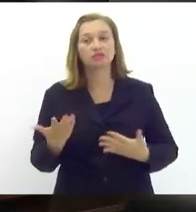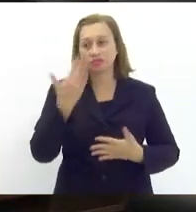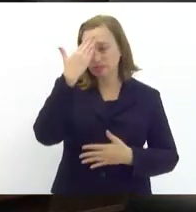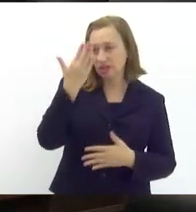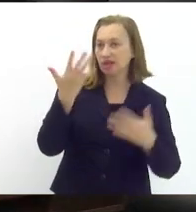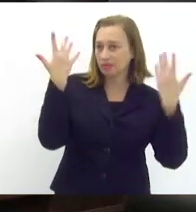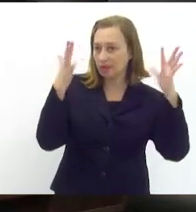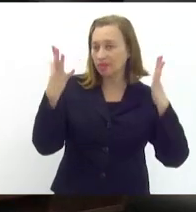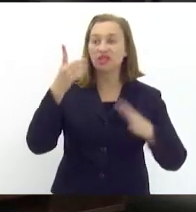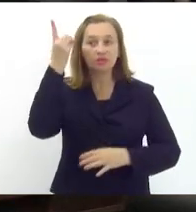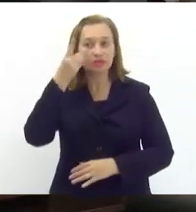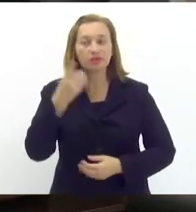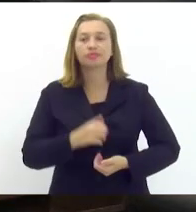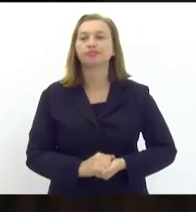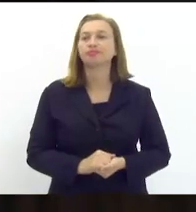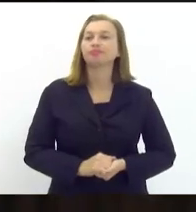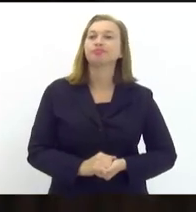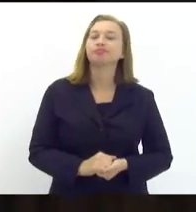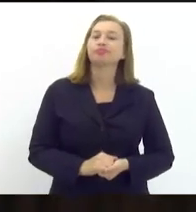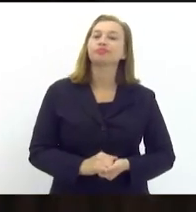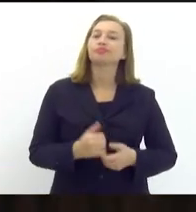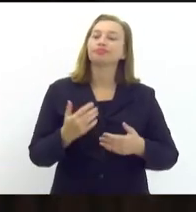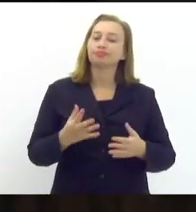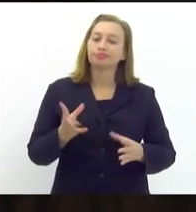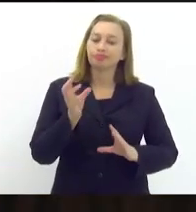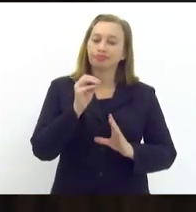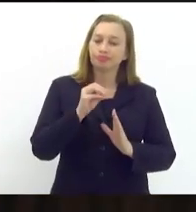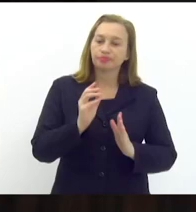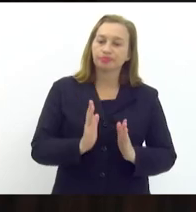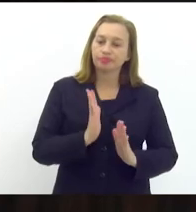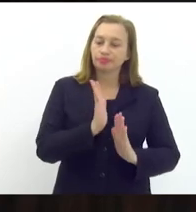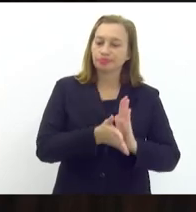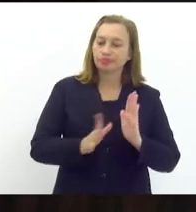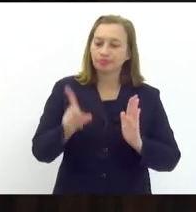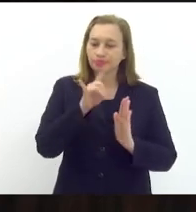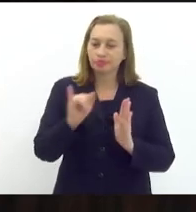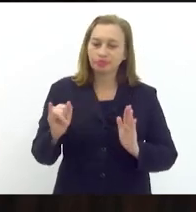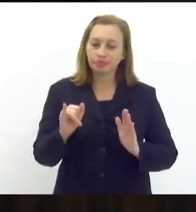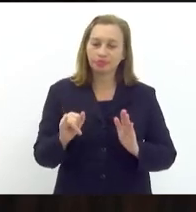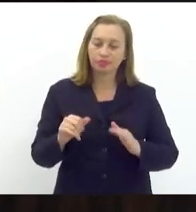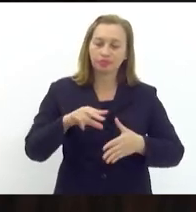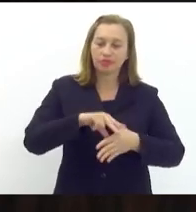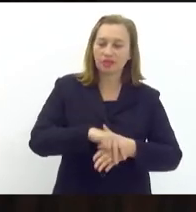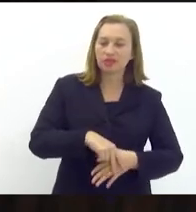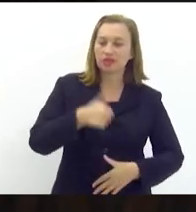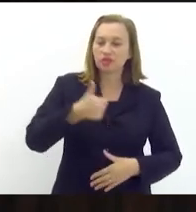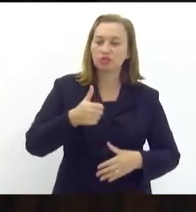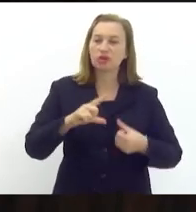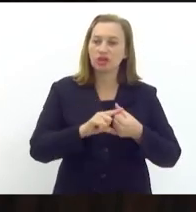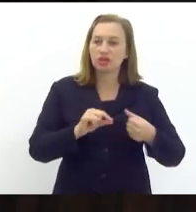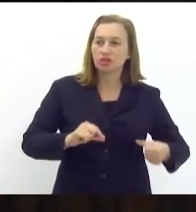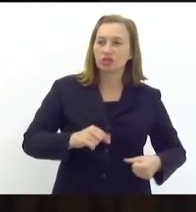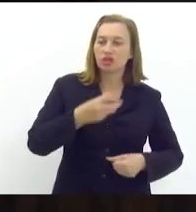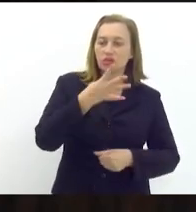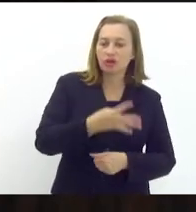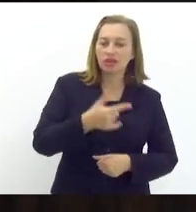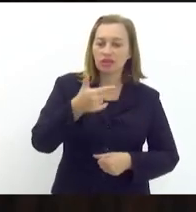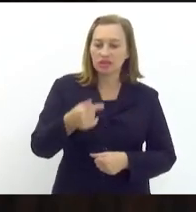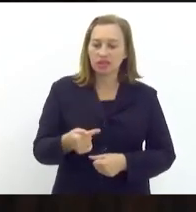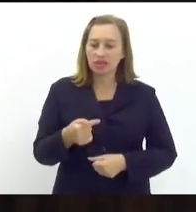deputada incluído na hora do dia de acordo com o inciso 1º do artigo 47 do Regimento